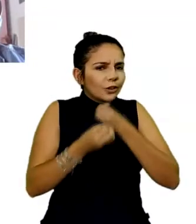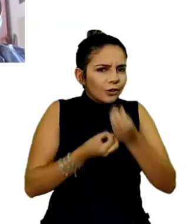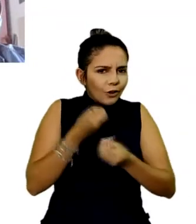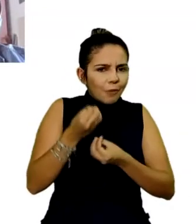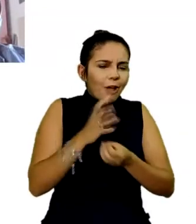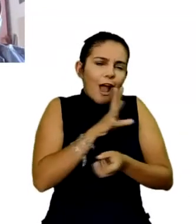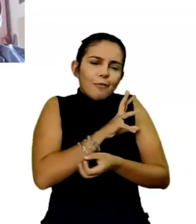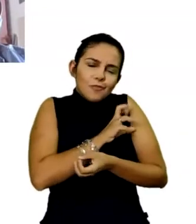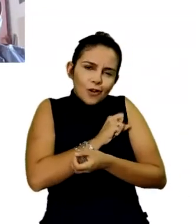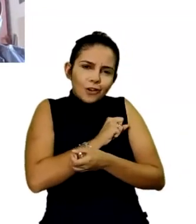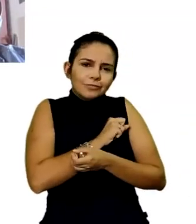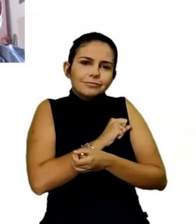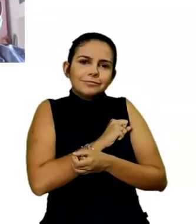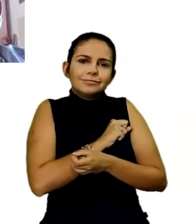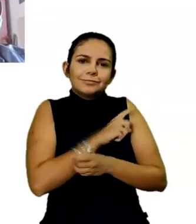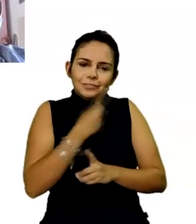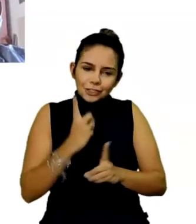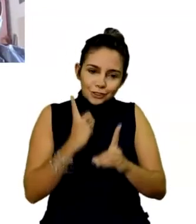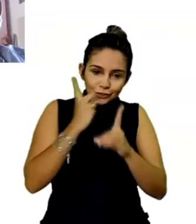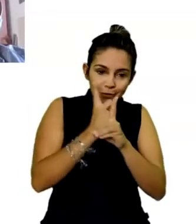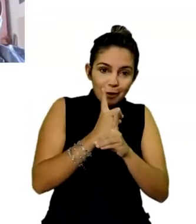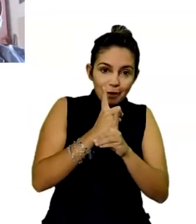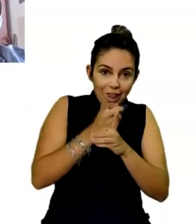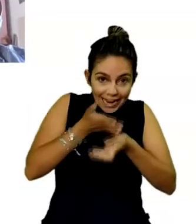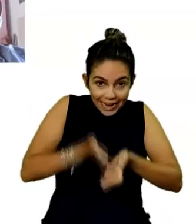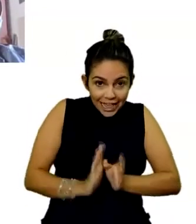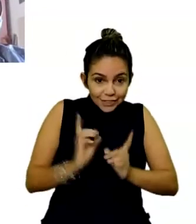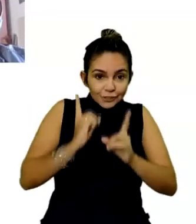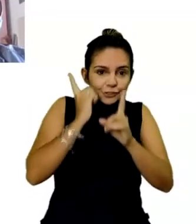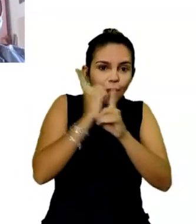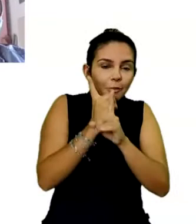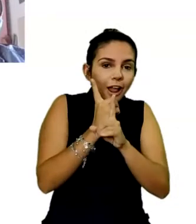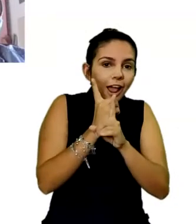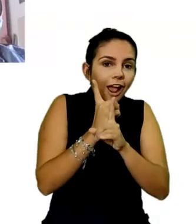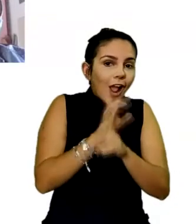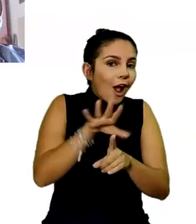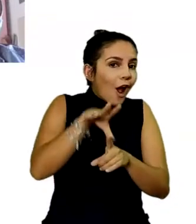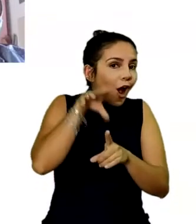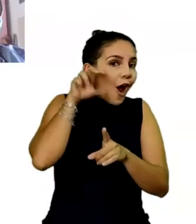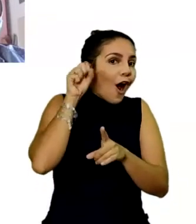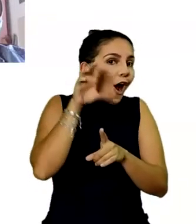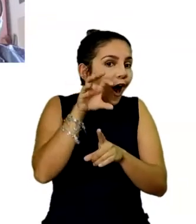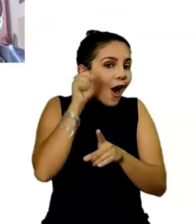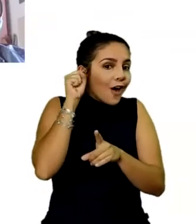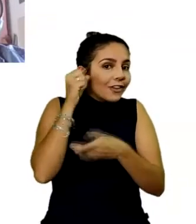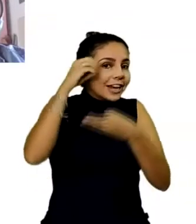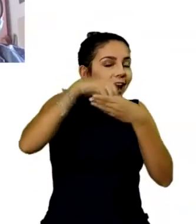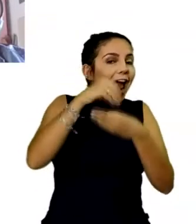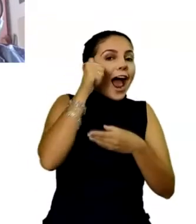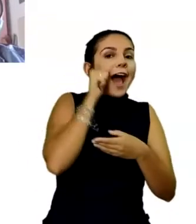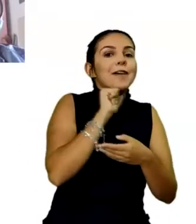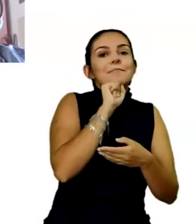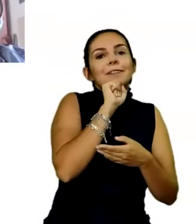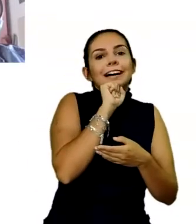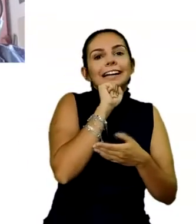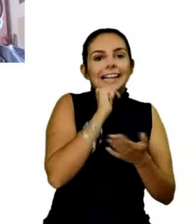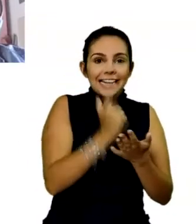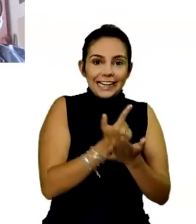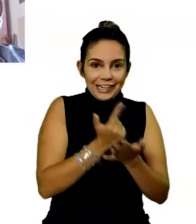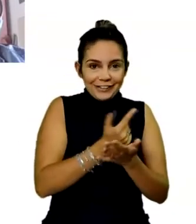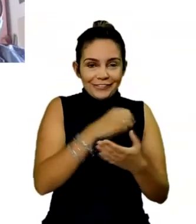como afeto, e logo ela vai descobrir, depois, mais tarde, ela descobre que aquele afeto vem desse objeto